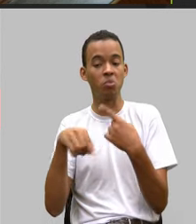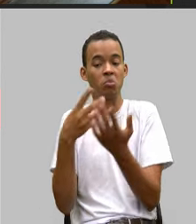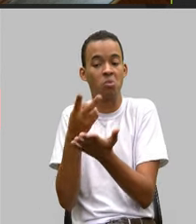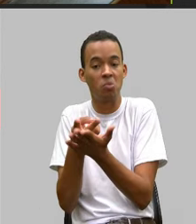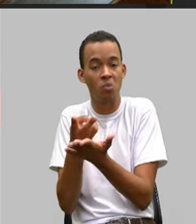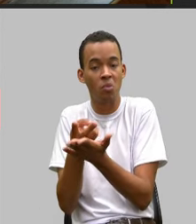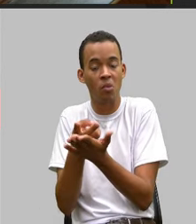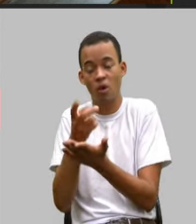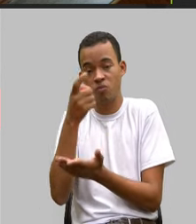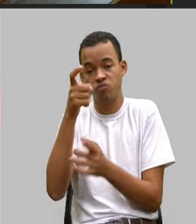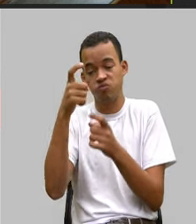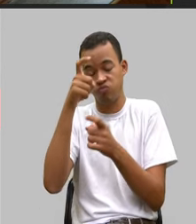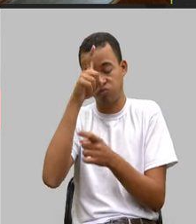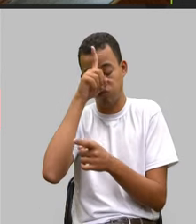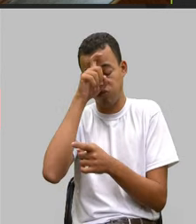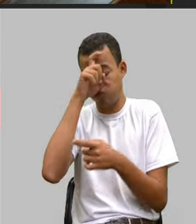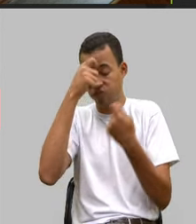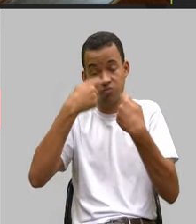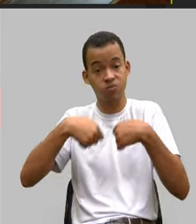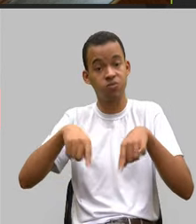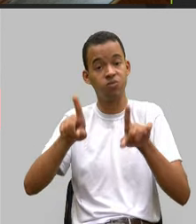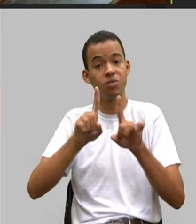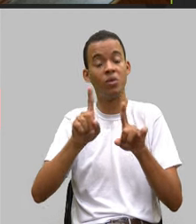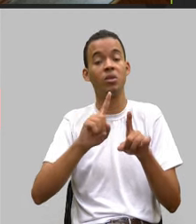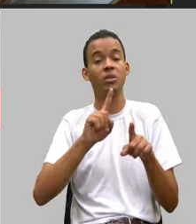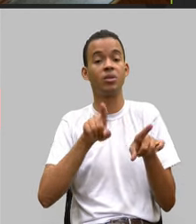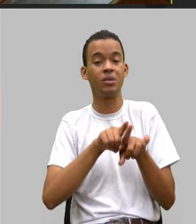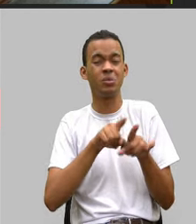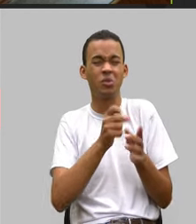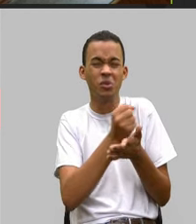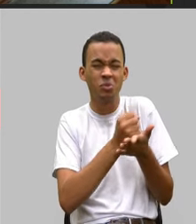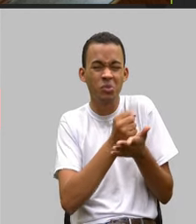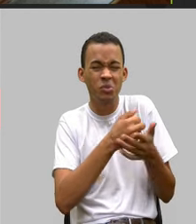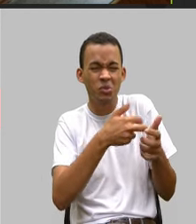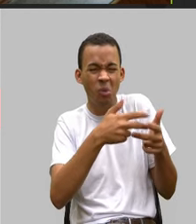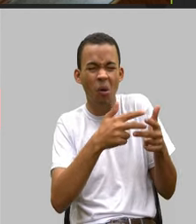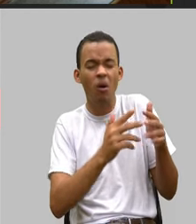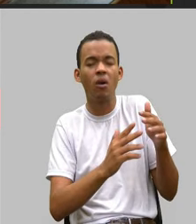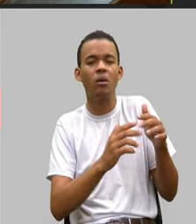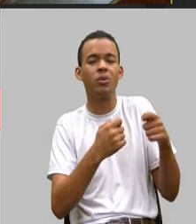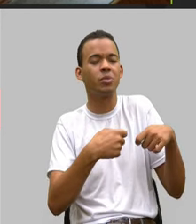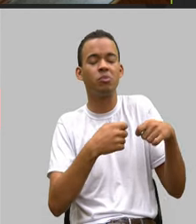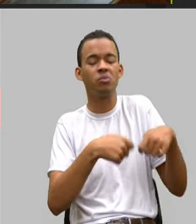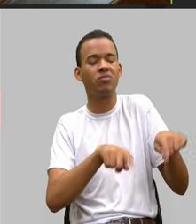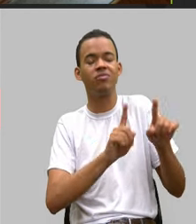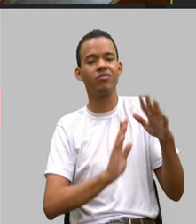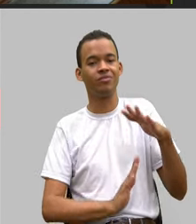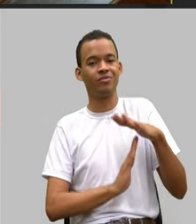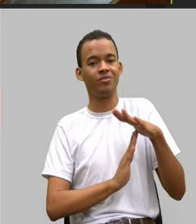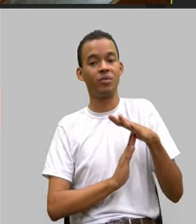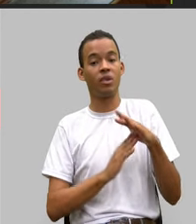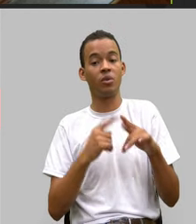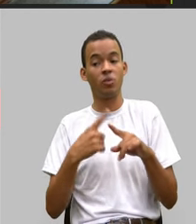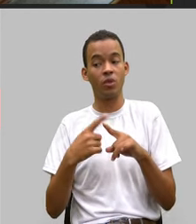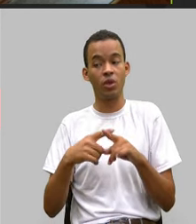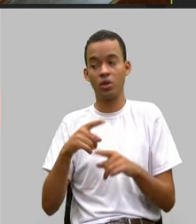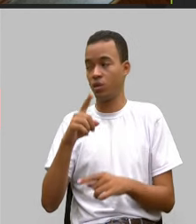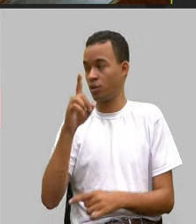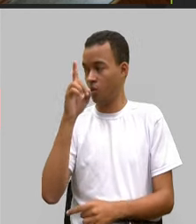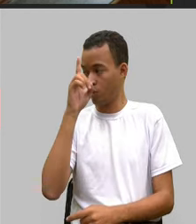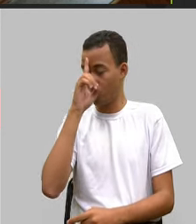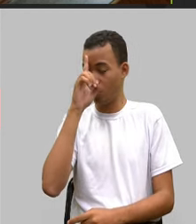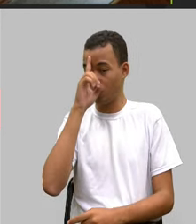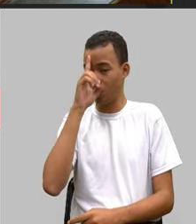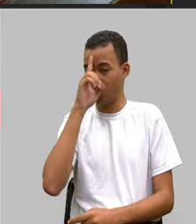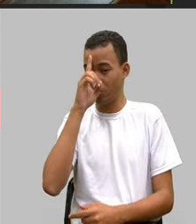suspendeu totalmente a medicação alopática que ele usava ele tinha 20 a 30 convulsões por dia hoje ele